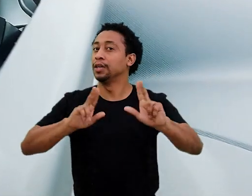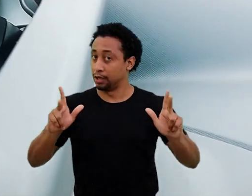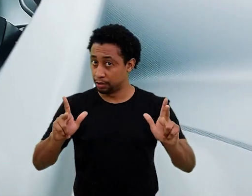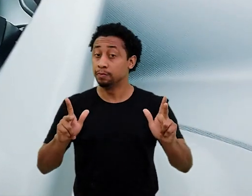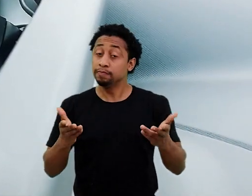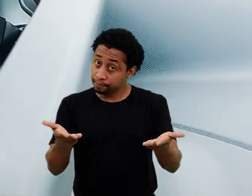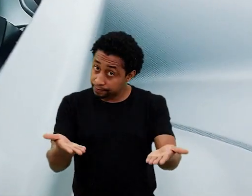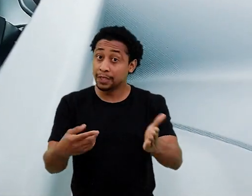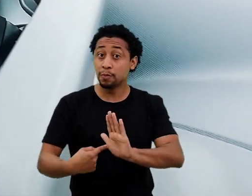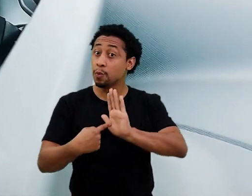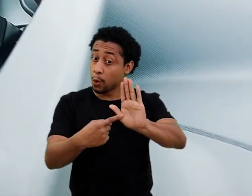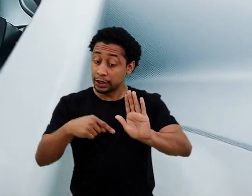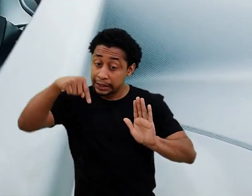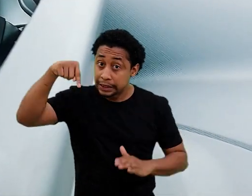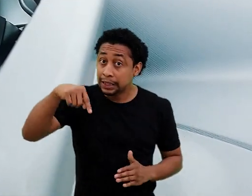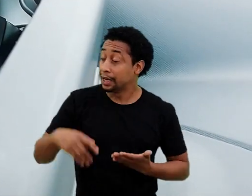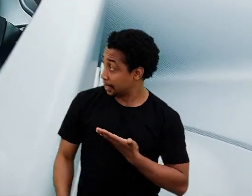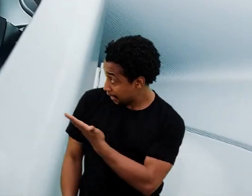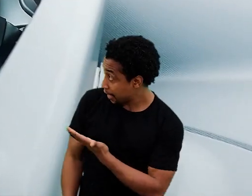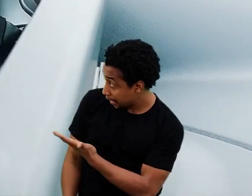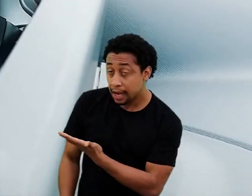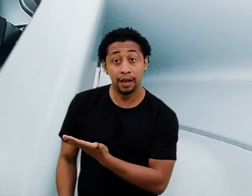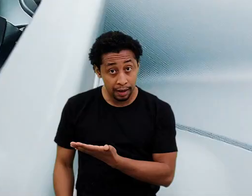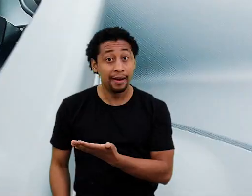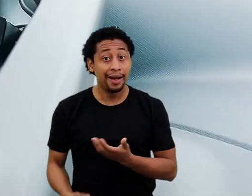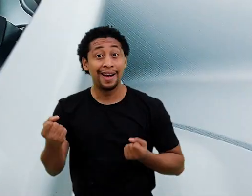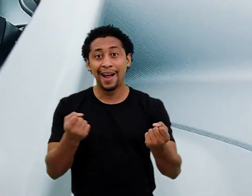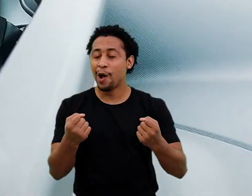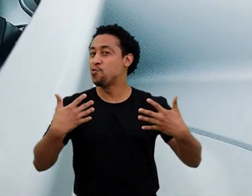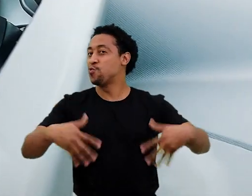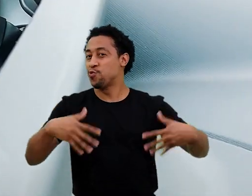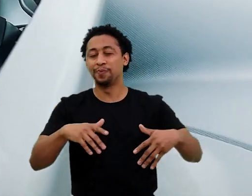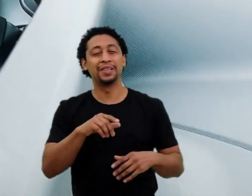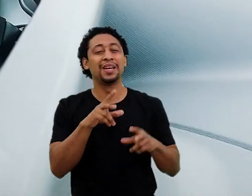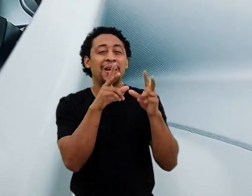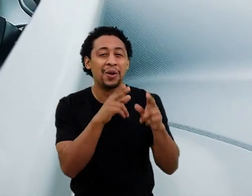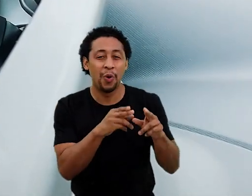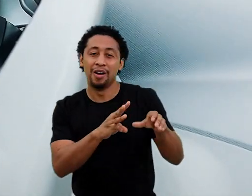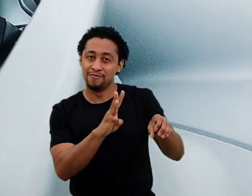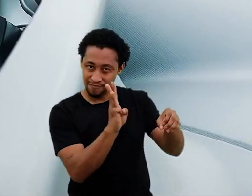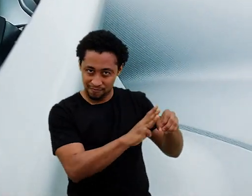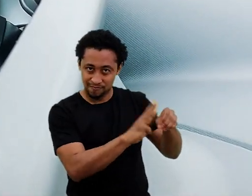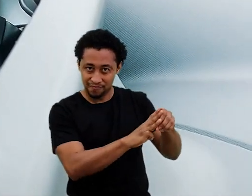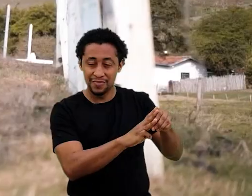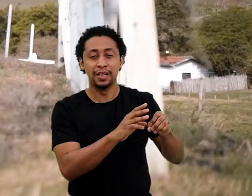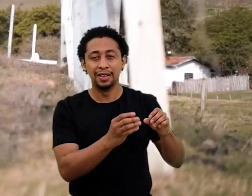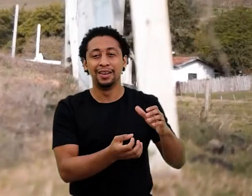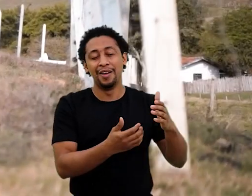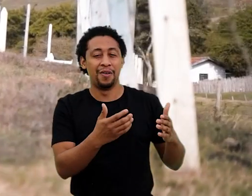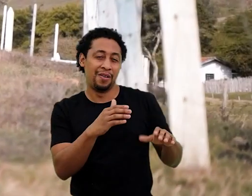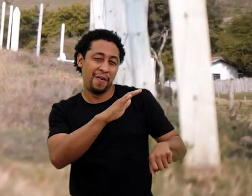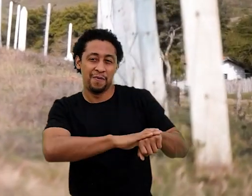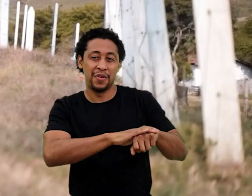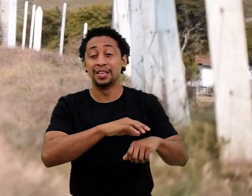nesse sentido, nesse produto aqui, eles conseguiram o que a Volkswagen conseguiu com o Nivus, que